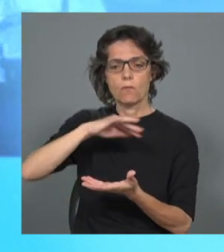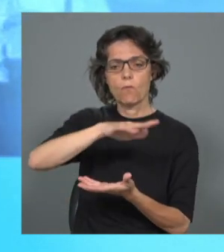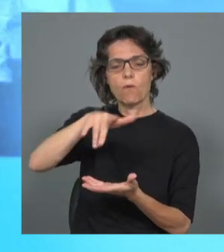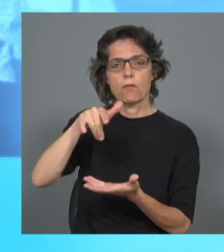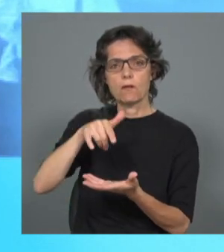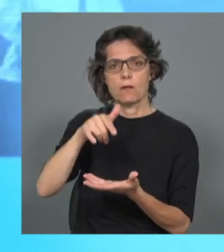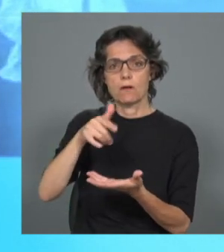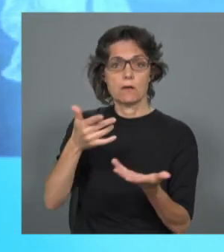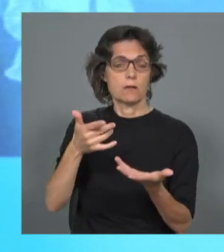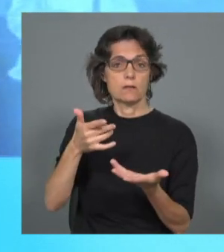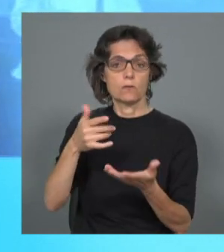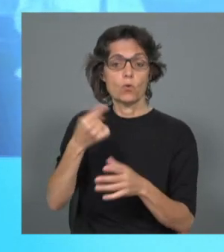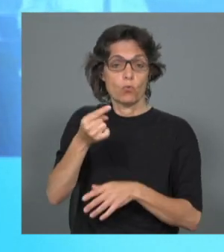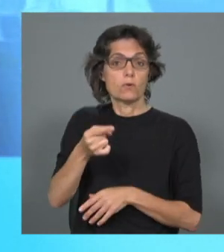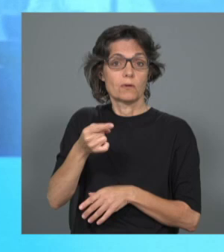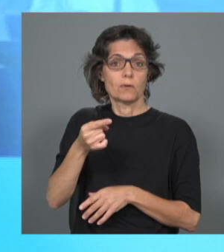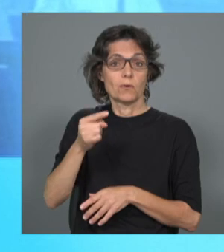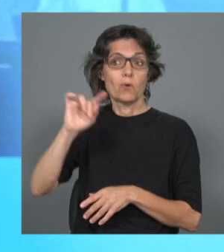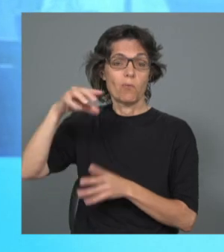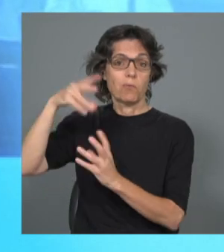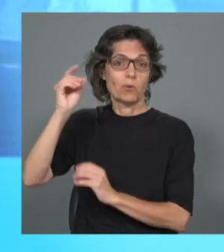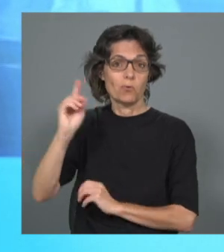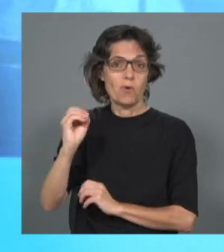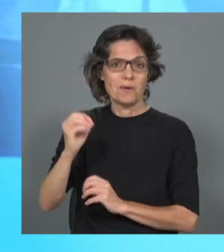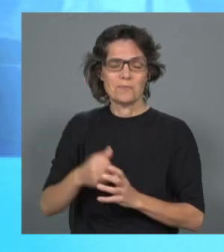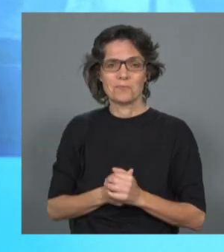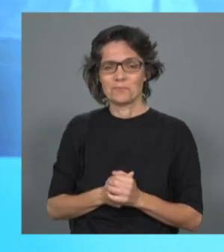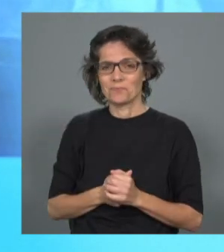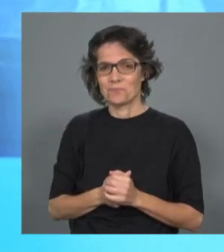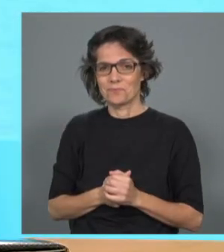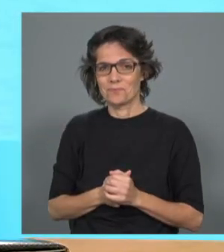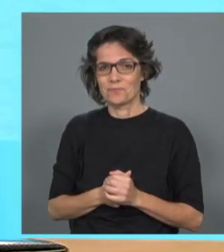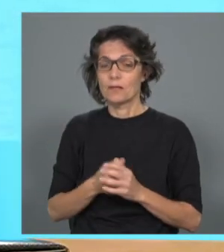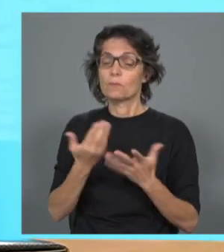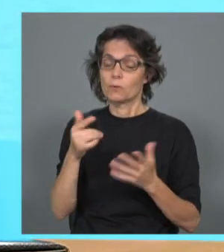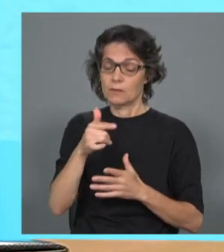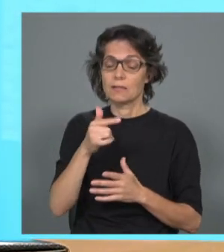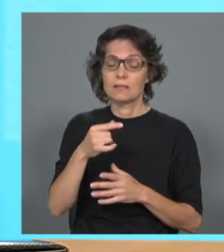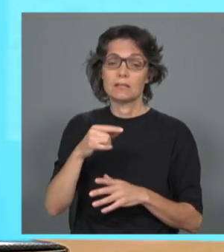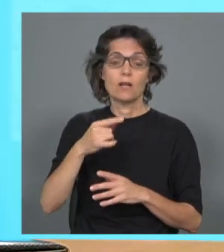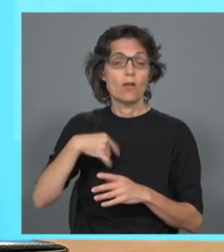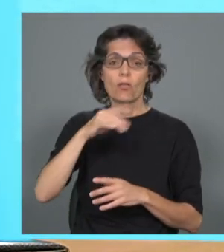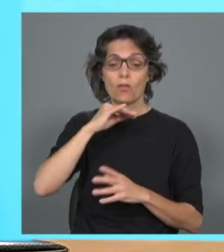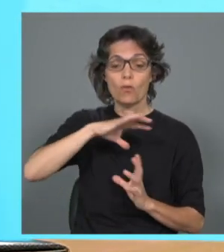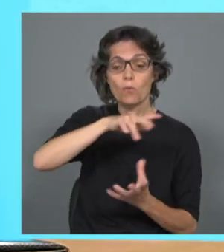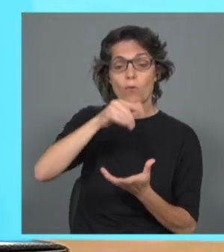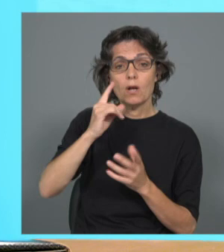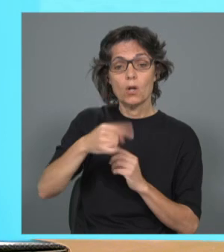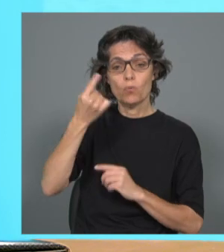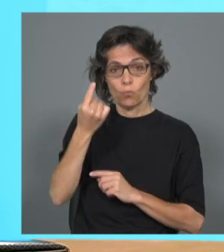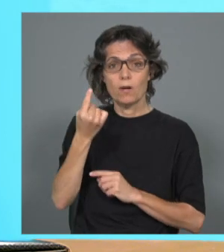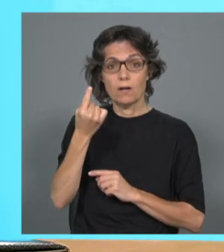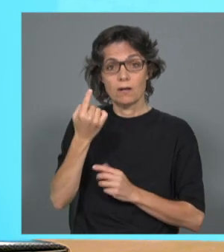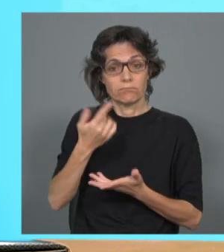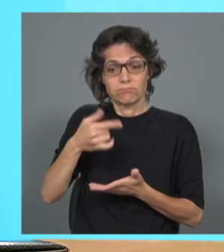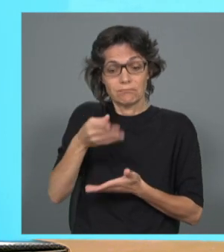plano A, não há plano B neste caso, não é? Não há plano B, Portanto, esta ideia de uma só terra, temos uma só terra, que